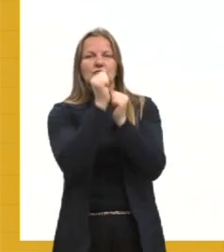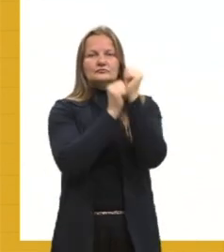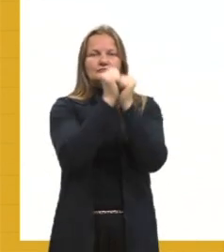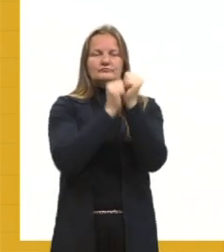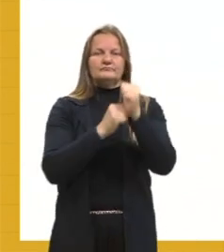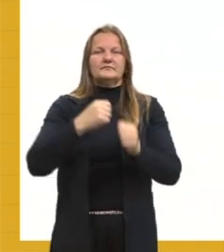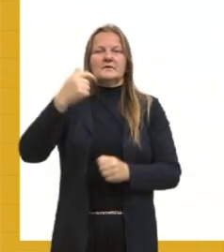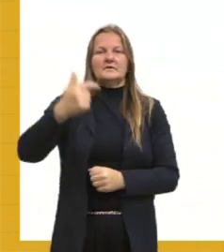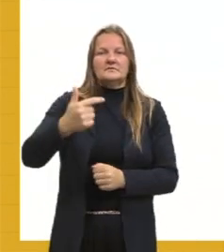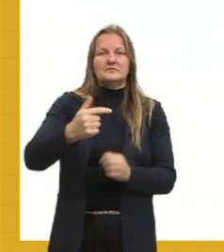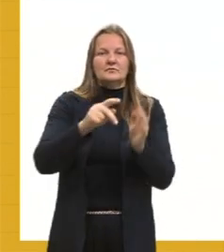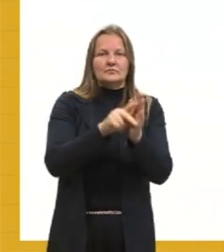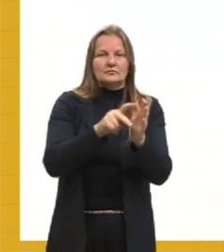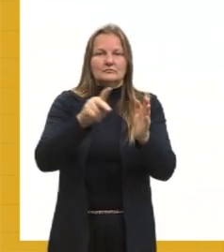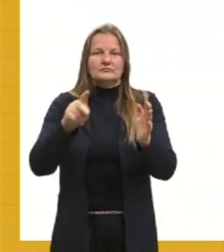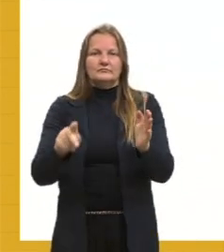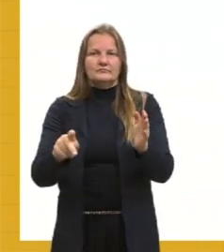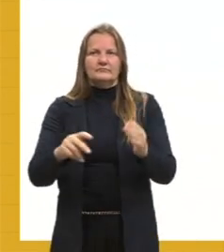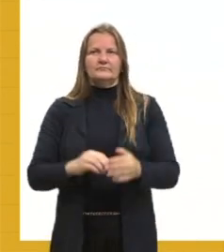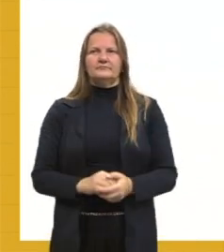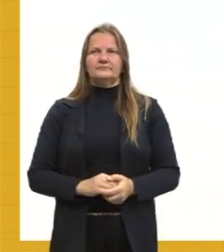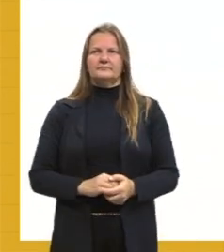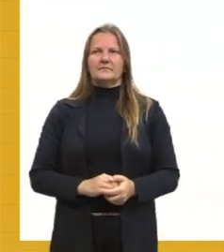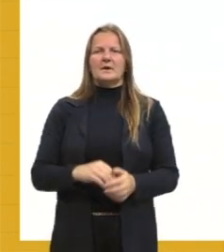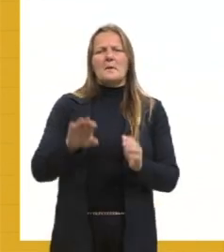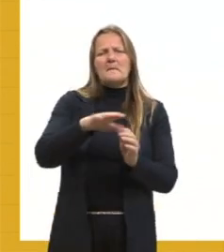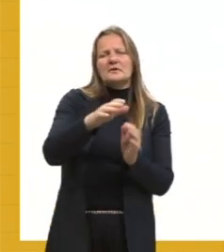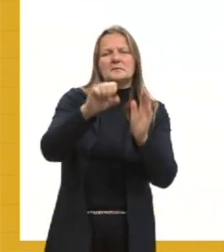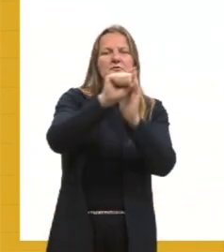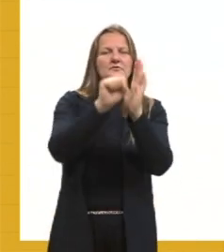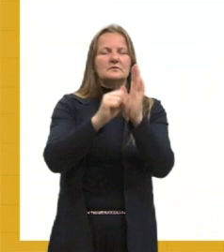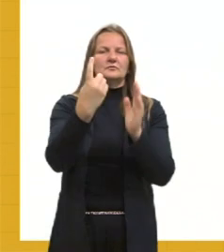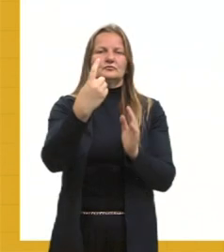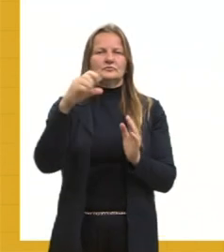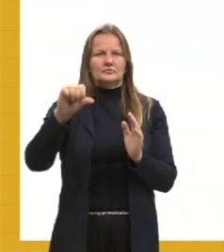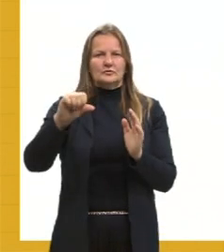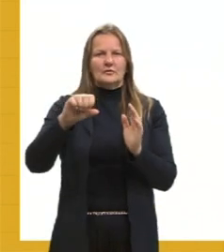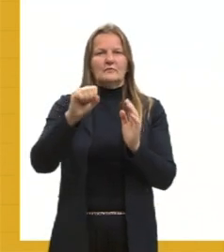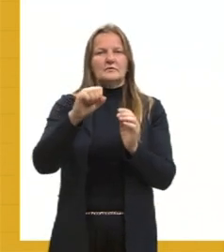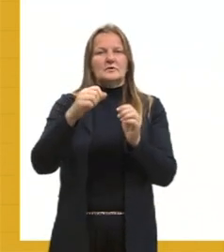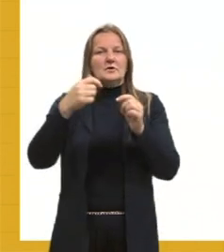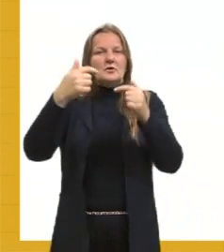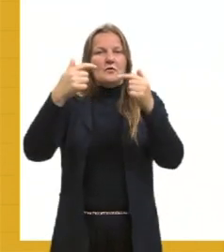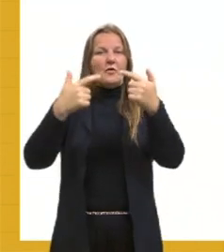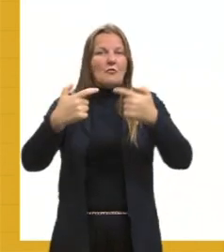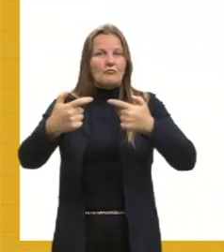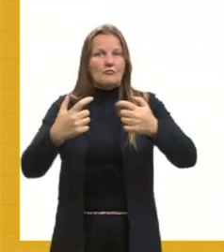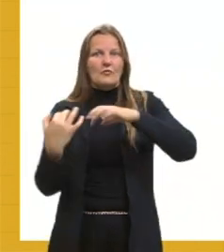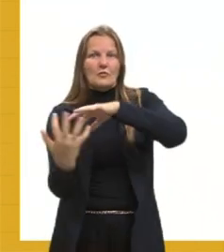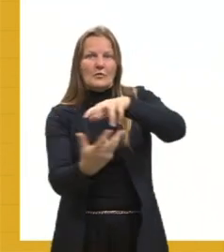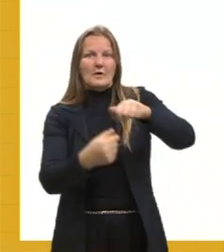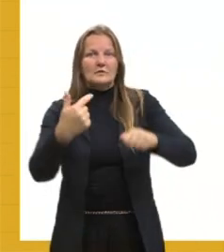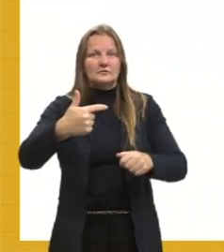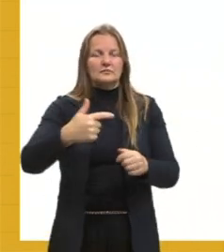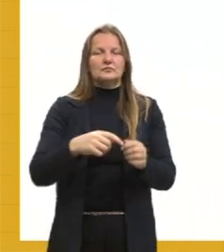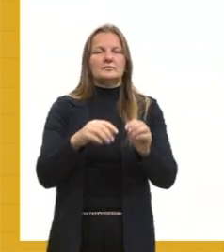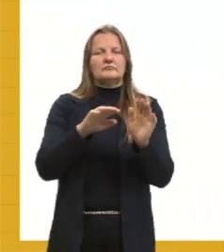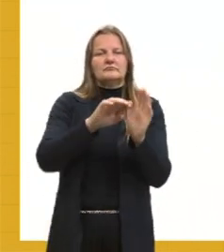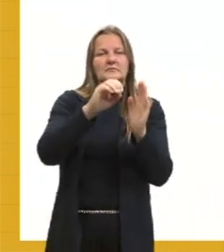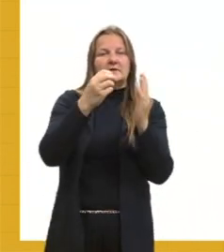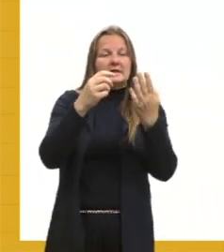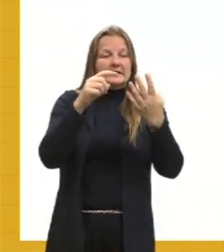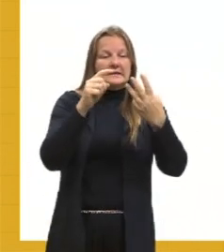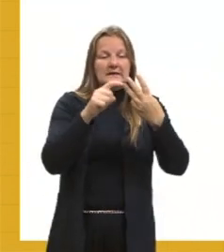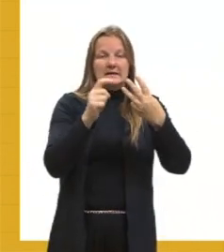a segunda fase ela vai se dar ali no século 19 com o final da segunda guerra mundial a terceira né